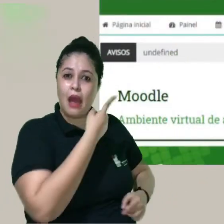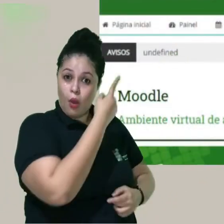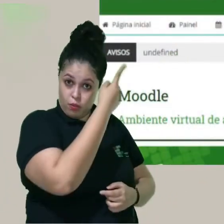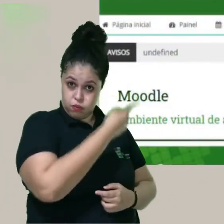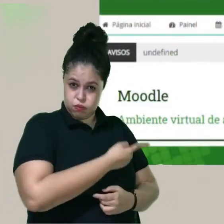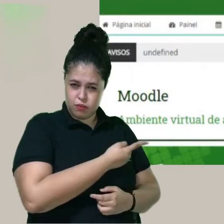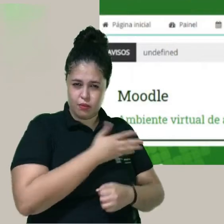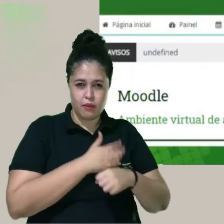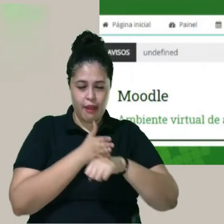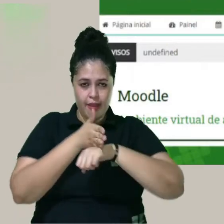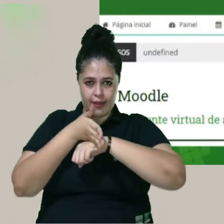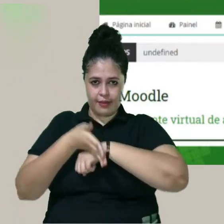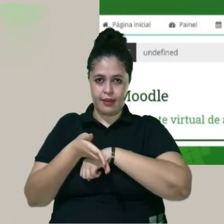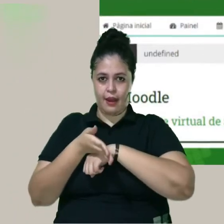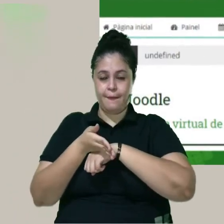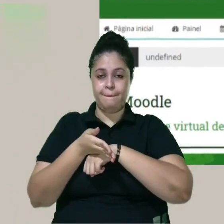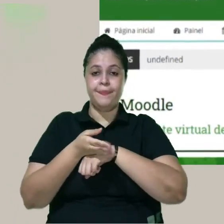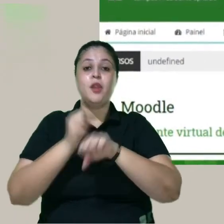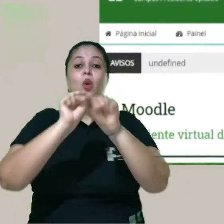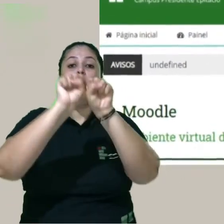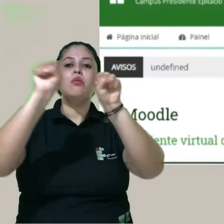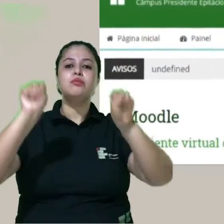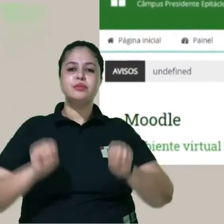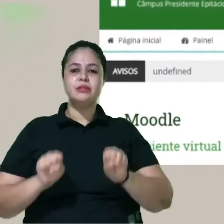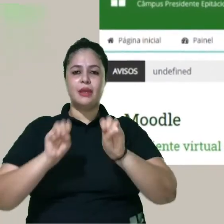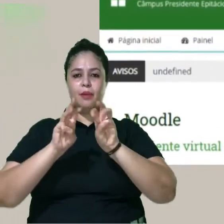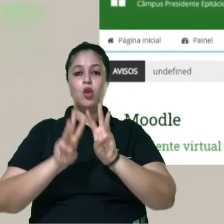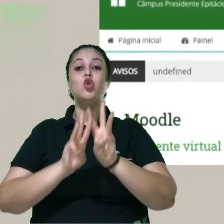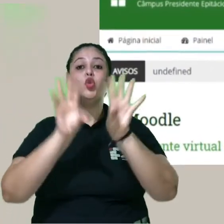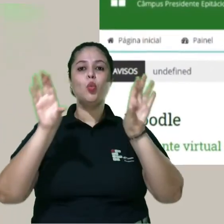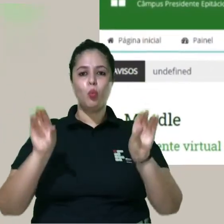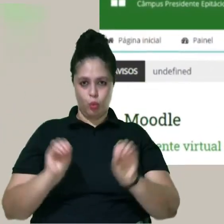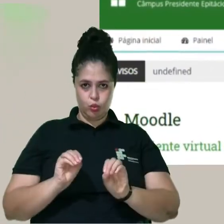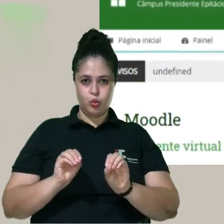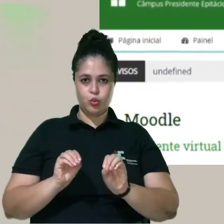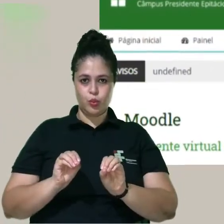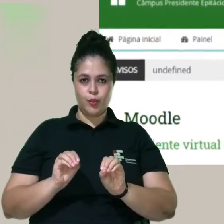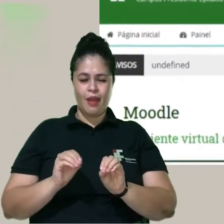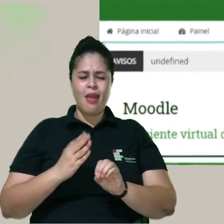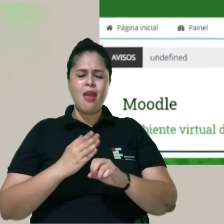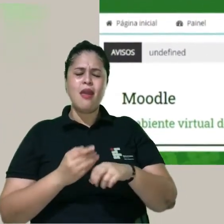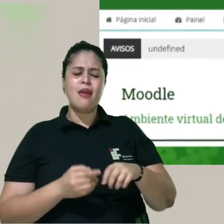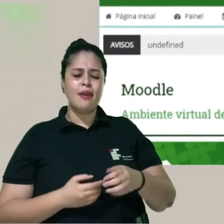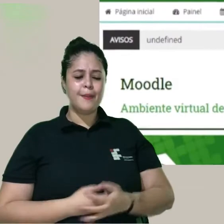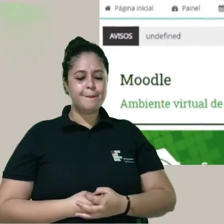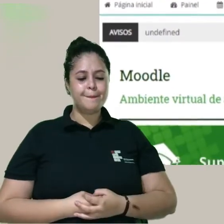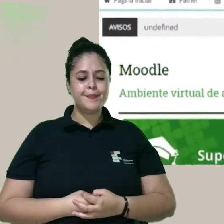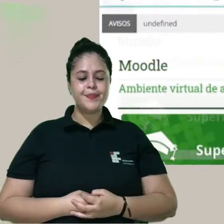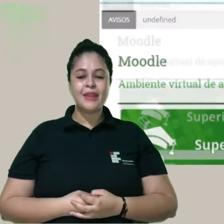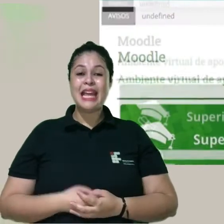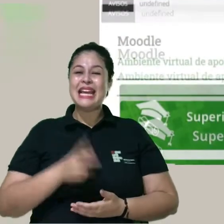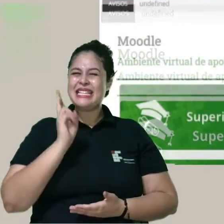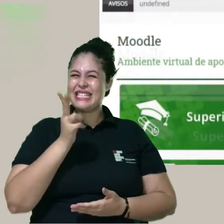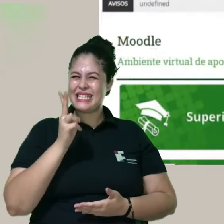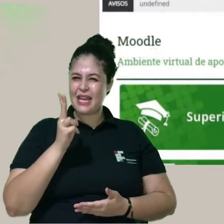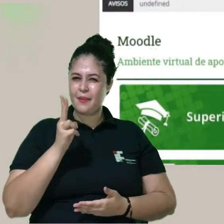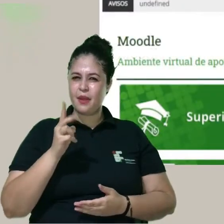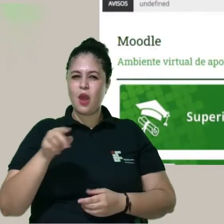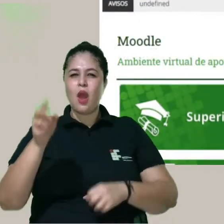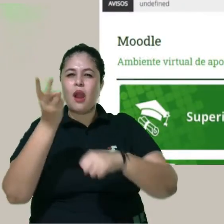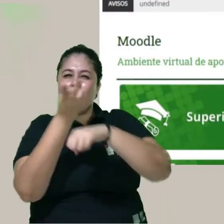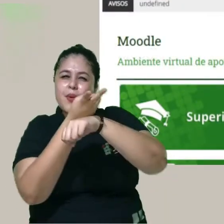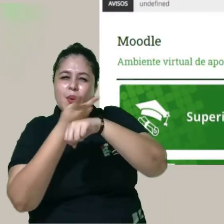Vocês, então, vão acessar a plataforma virtual Moodle e logo quando clicarem